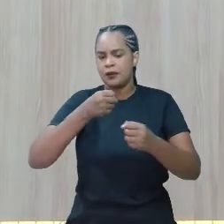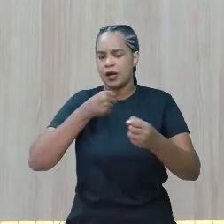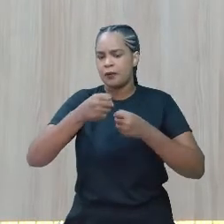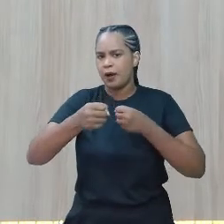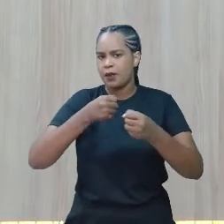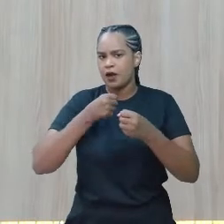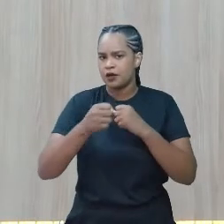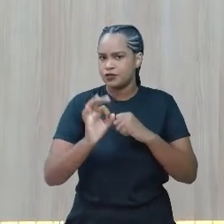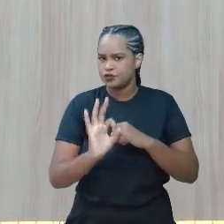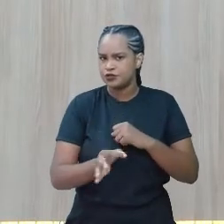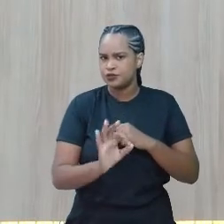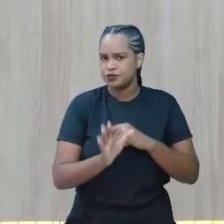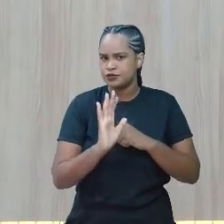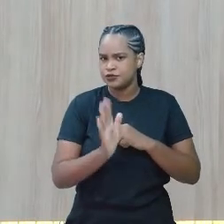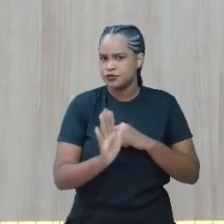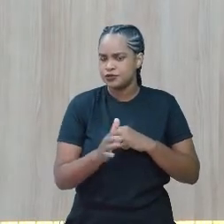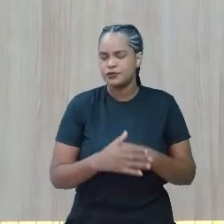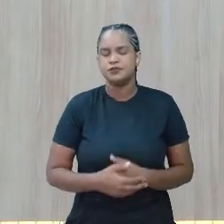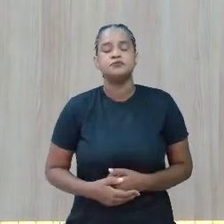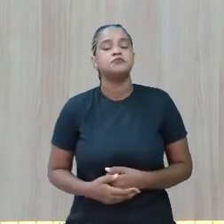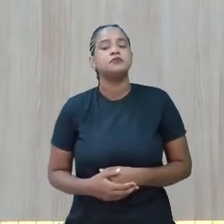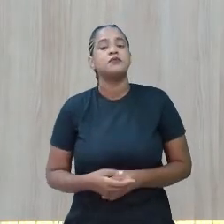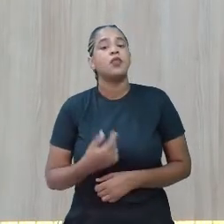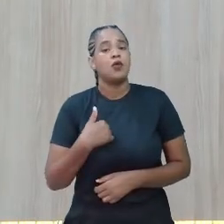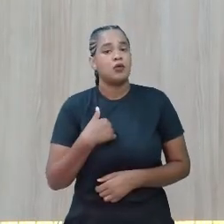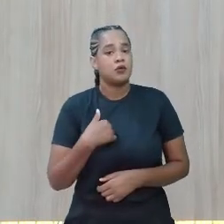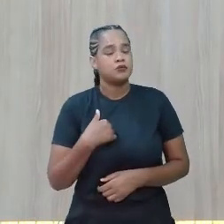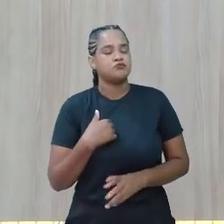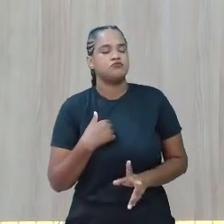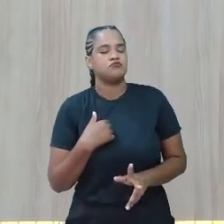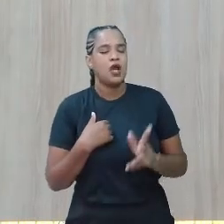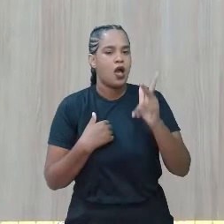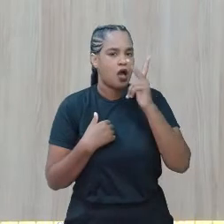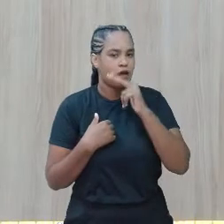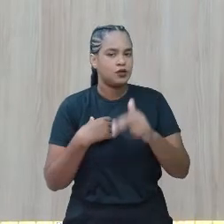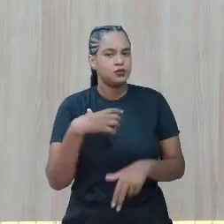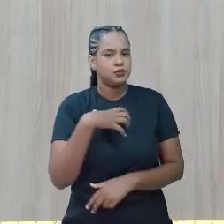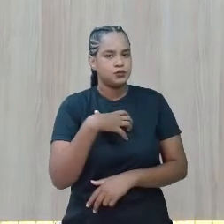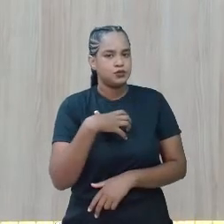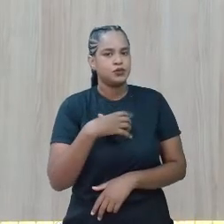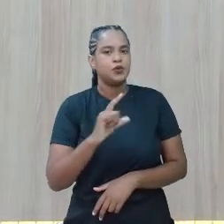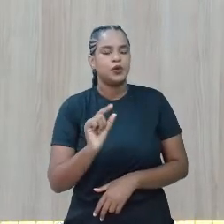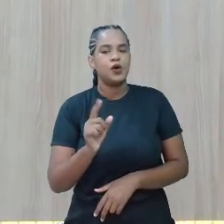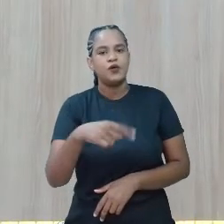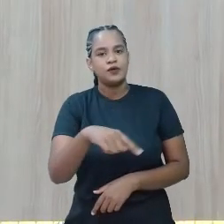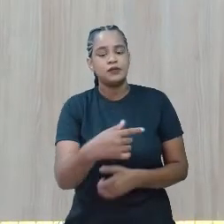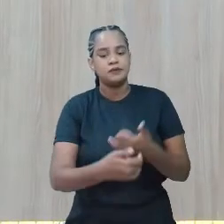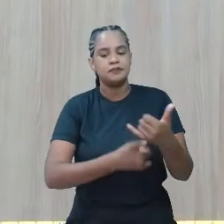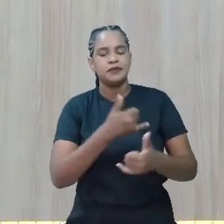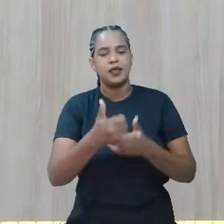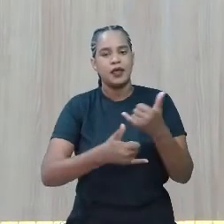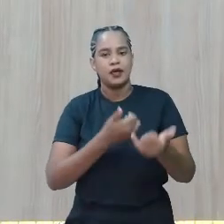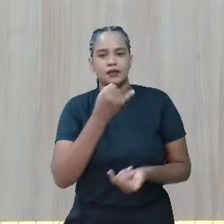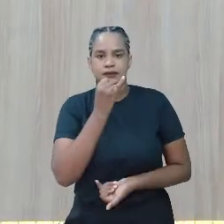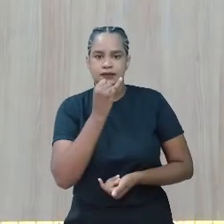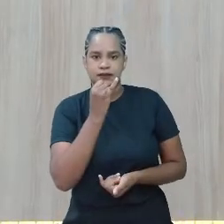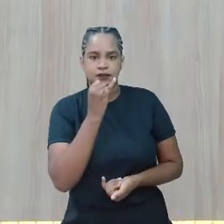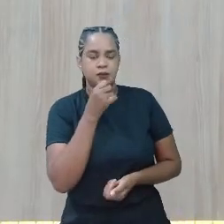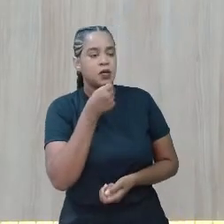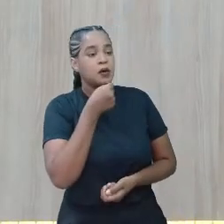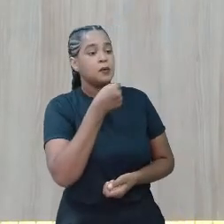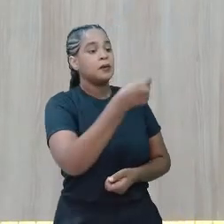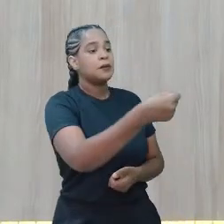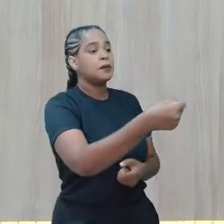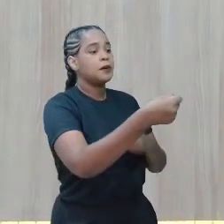aí? Eu garanto, eu quase certeza que vocês já brincaram, não é? Um com o outro. Aí eu